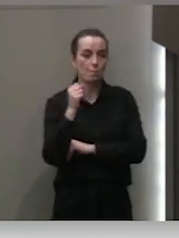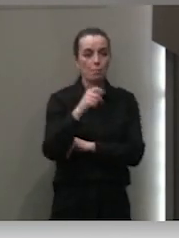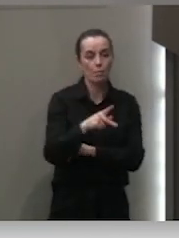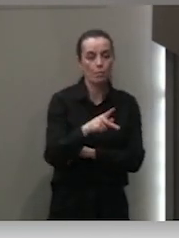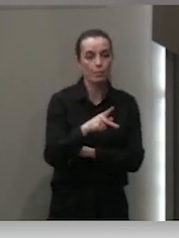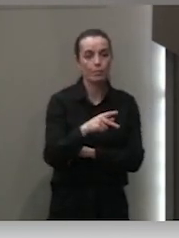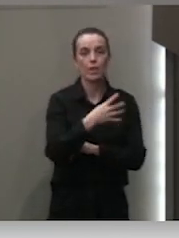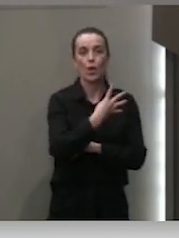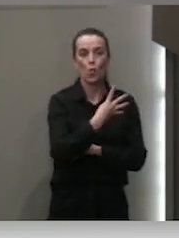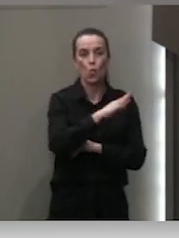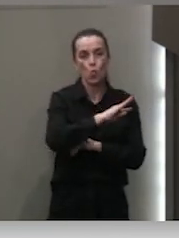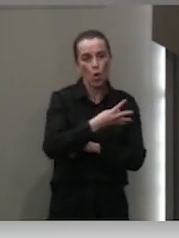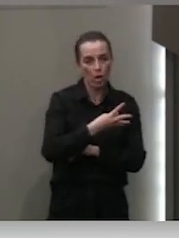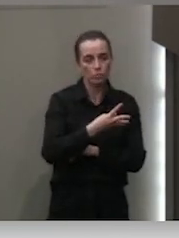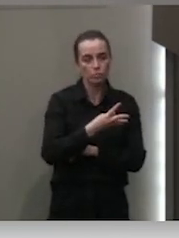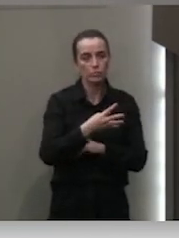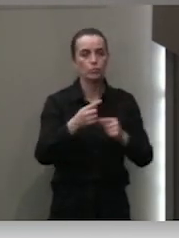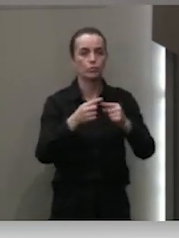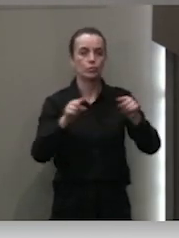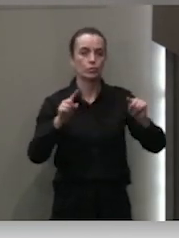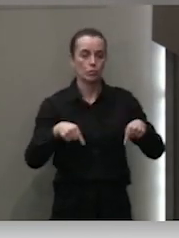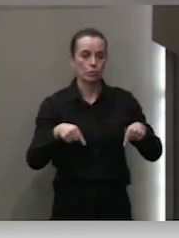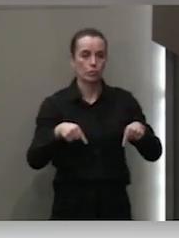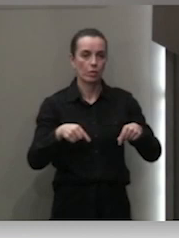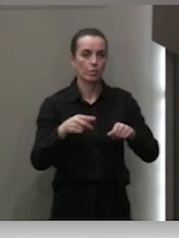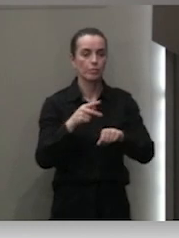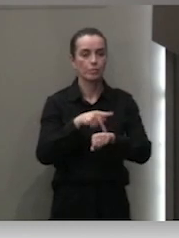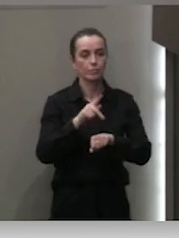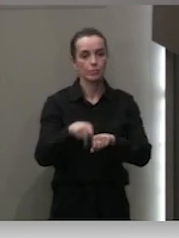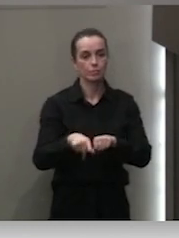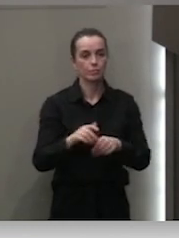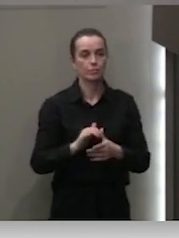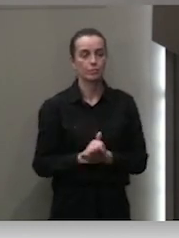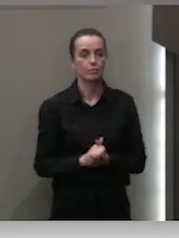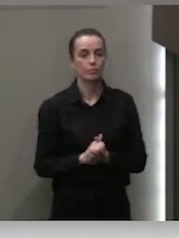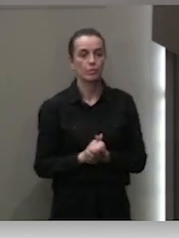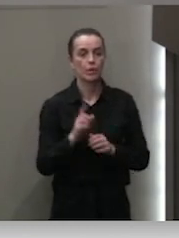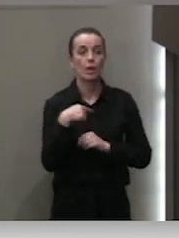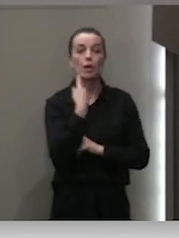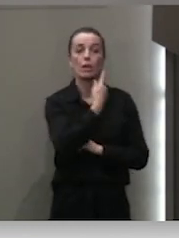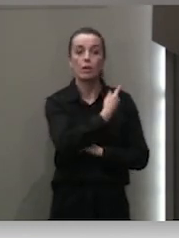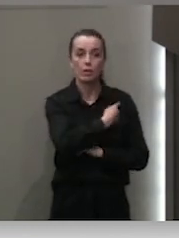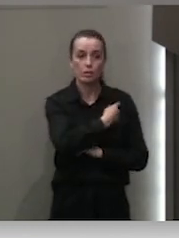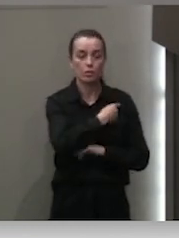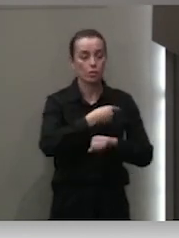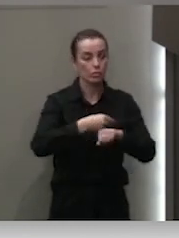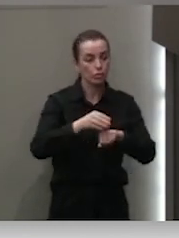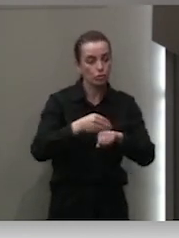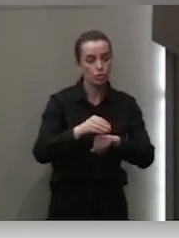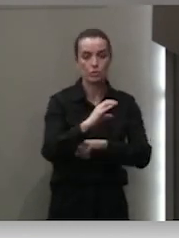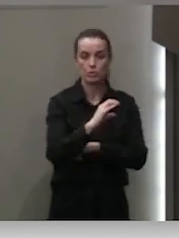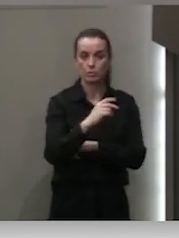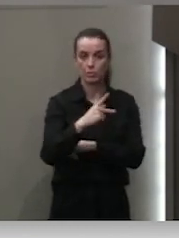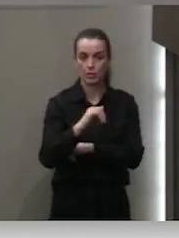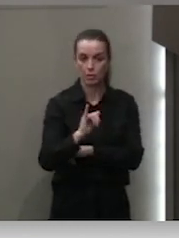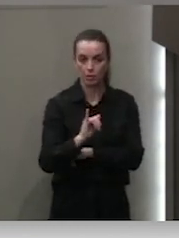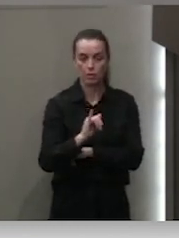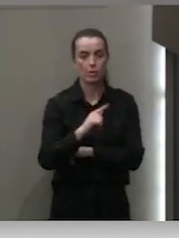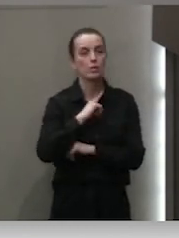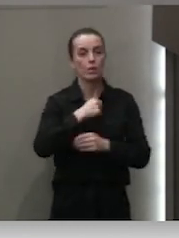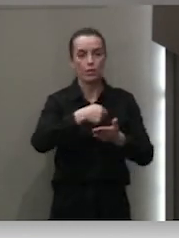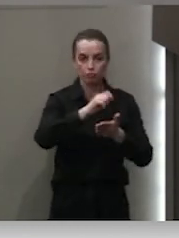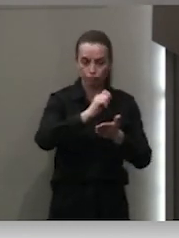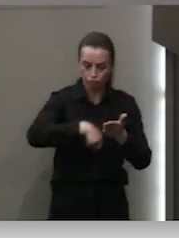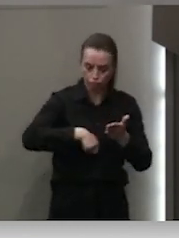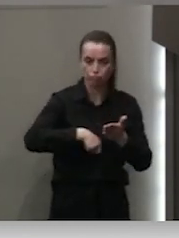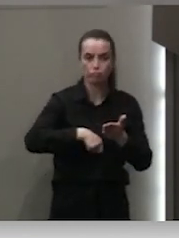de 4000 funcionários de Pass fondo e nós propusemos uma CPI na época T tivemos as assinaturas